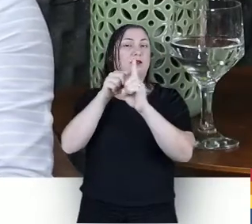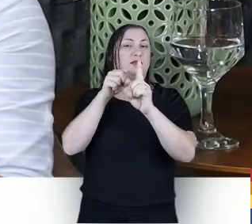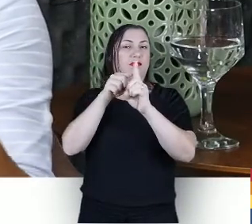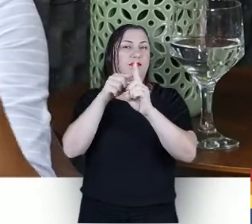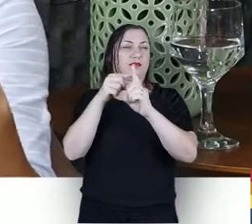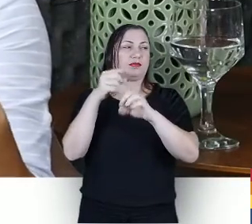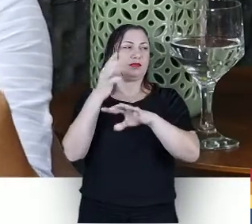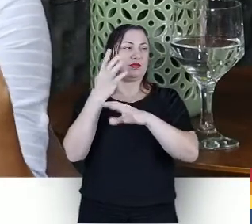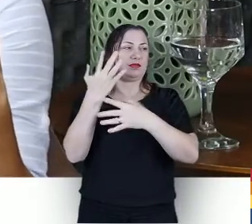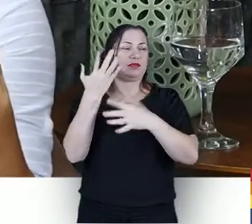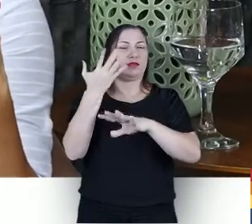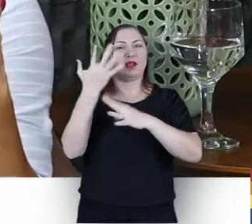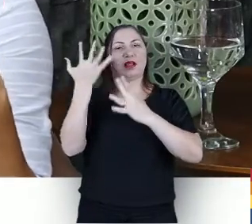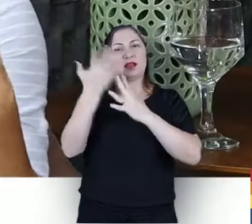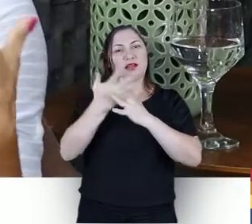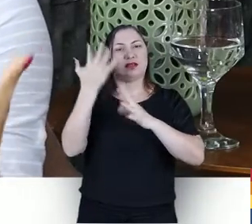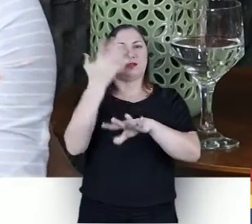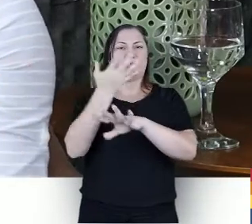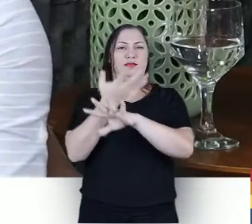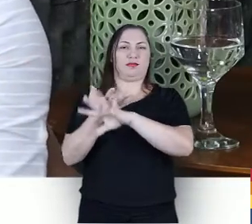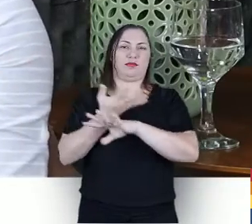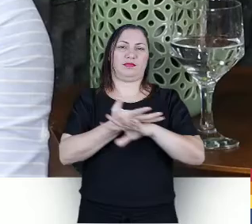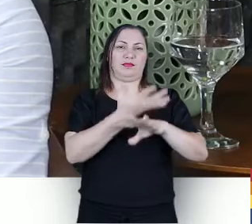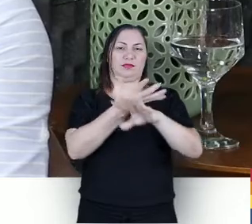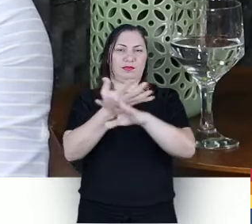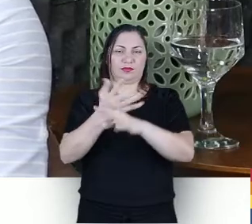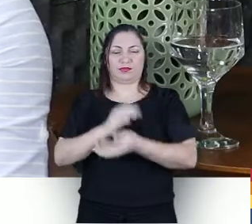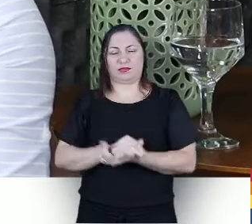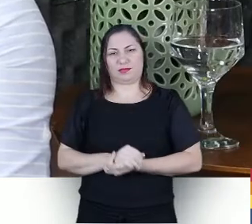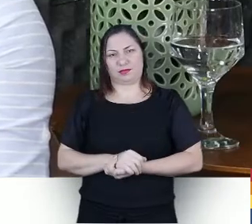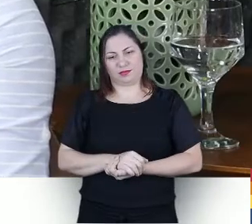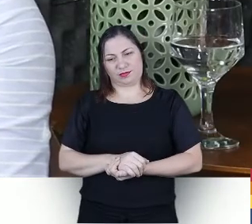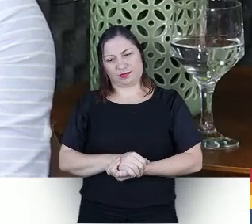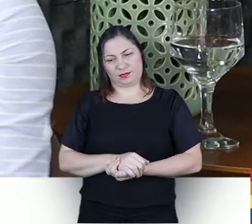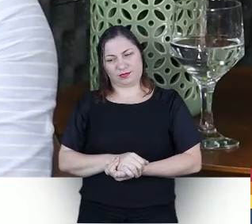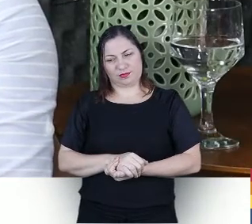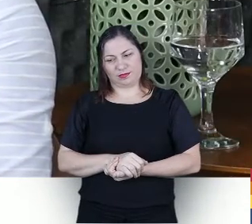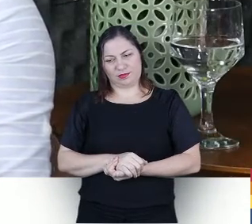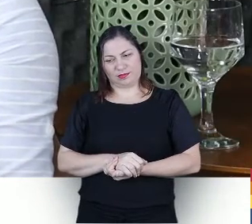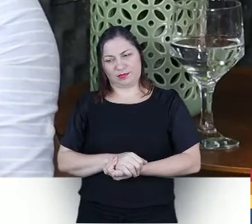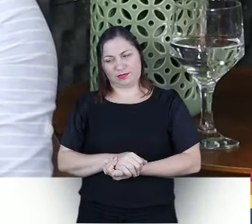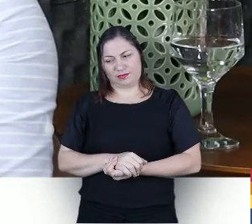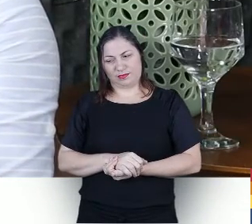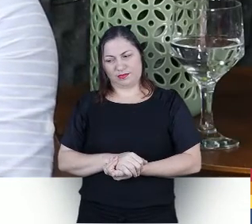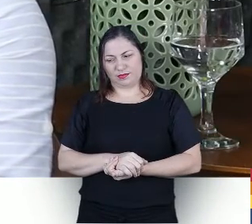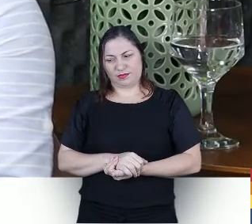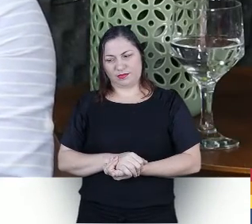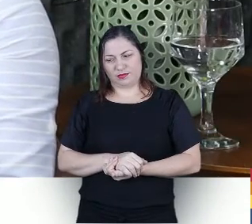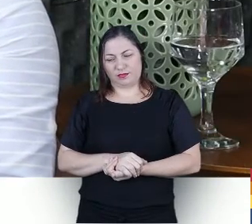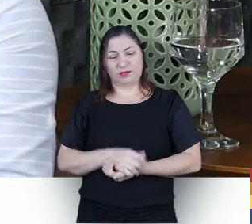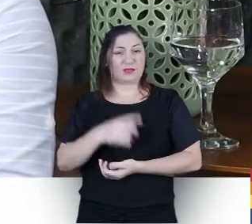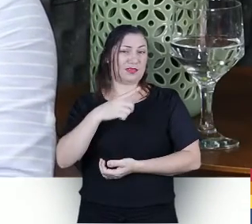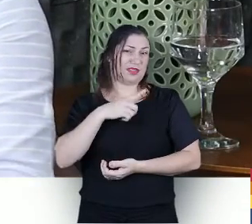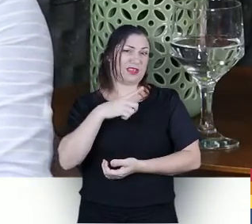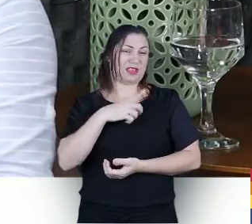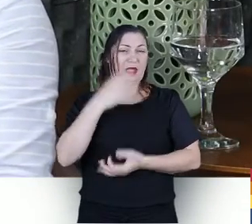e fazer com que seja facilitada o desenvolvimento desses conteúdos